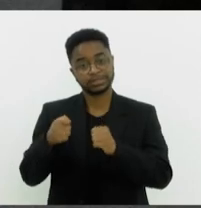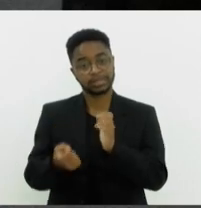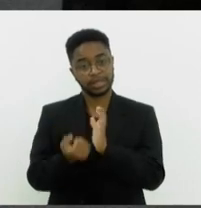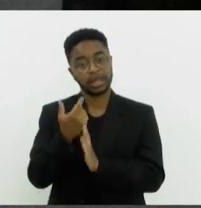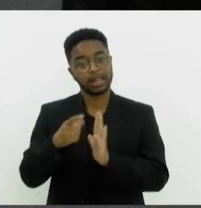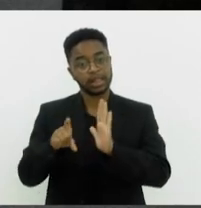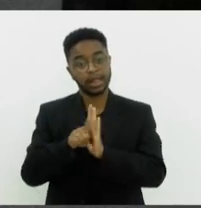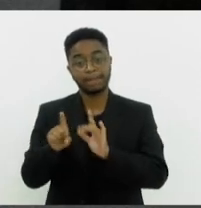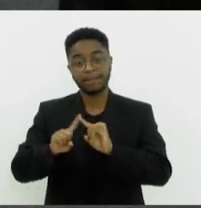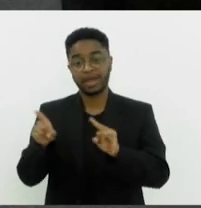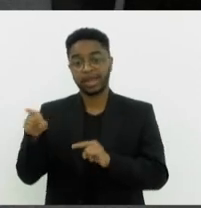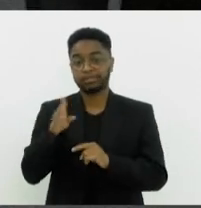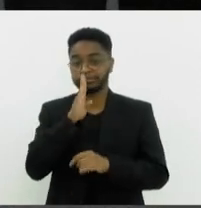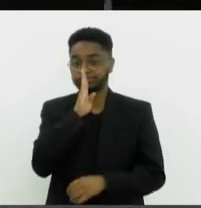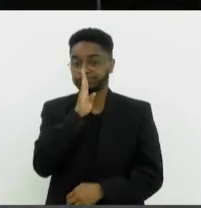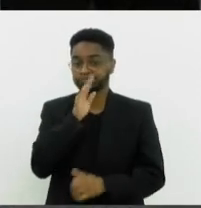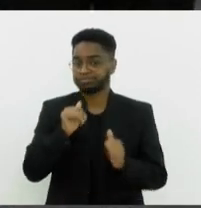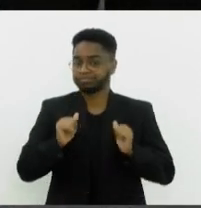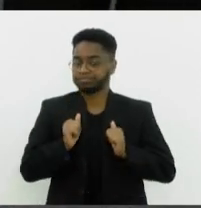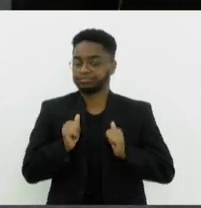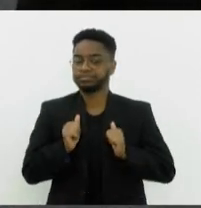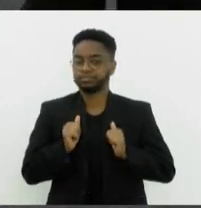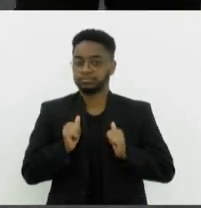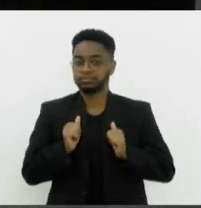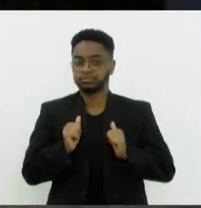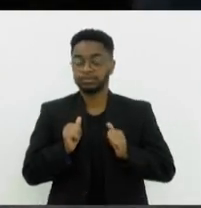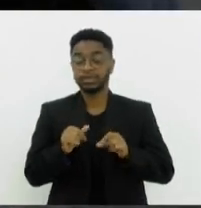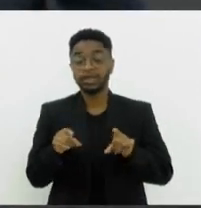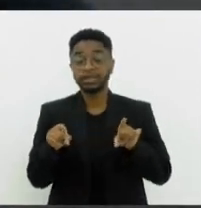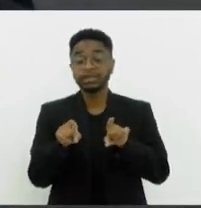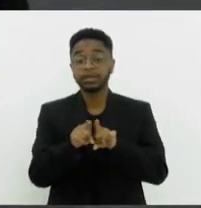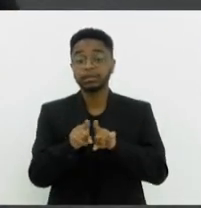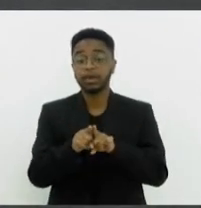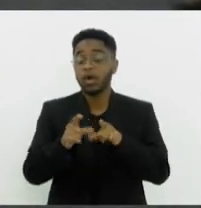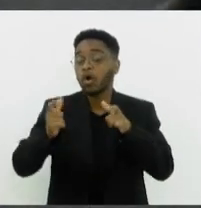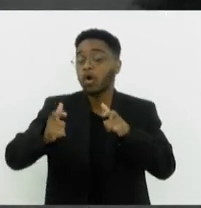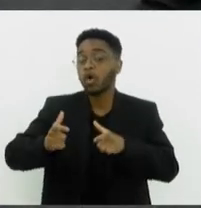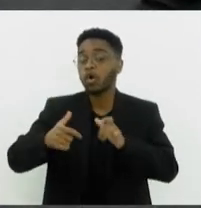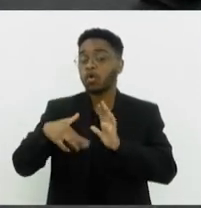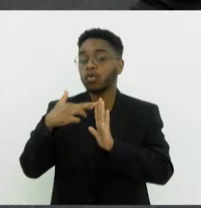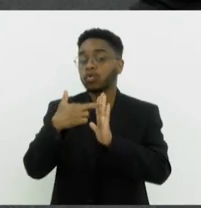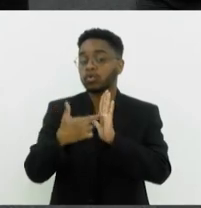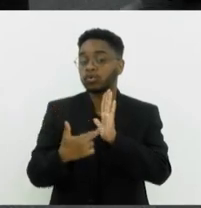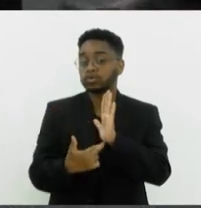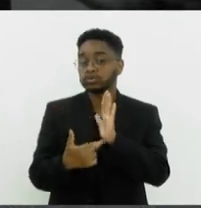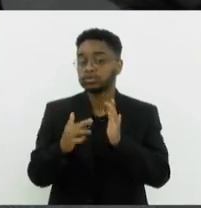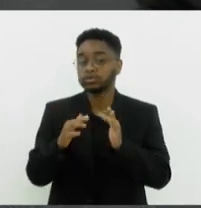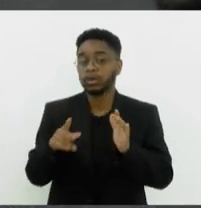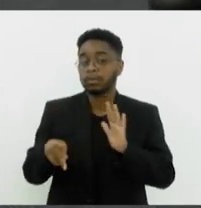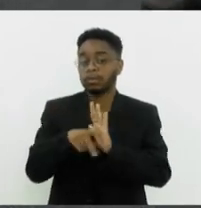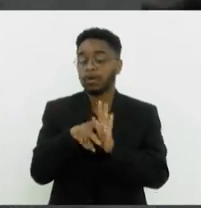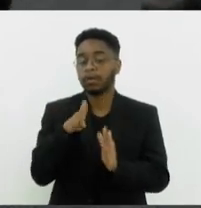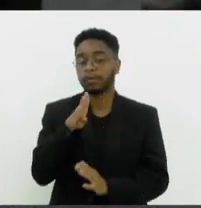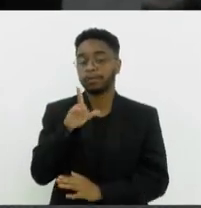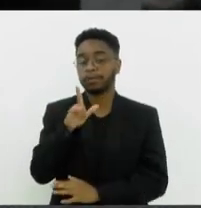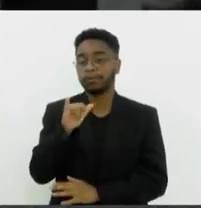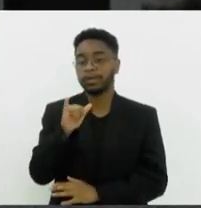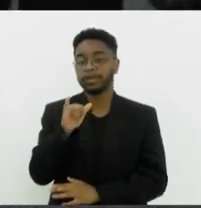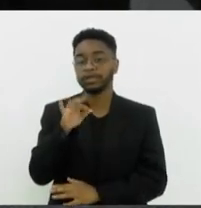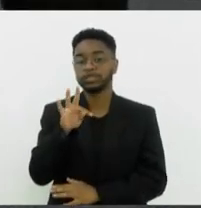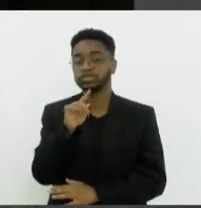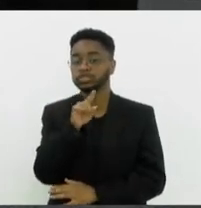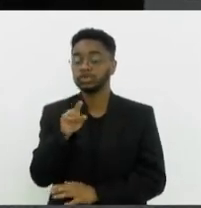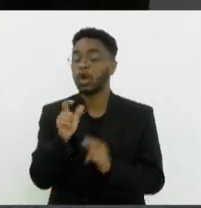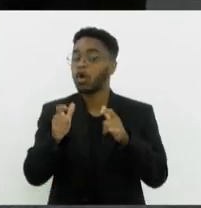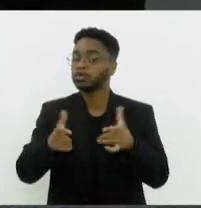se omitindo. Além do mais, cadê a regulamentação das blitz, deputado